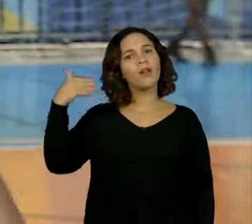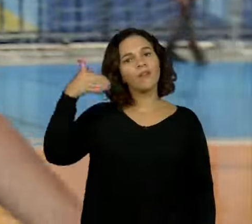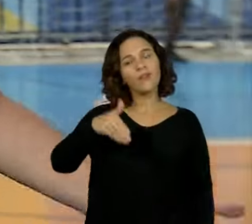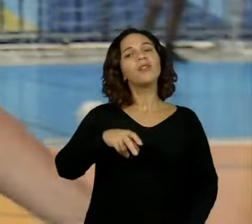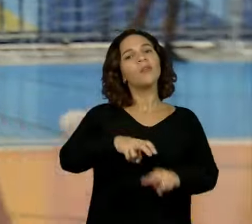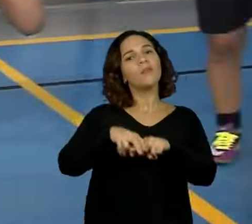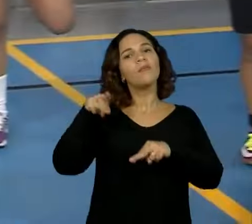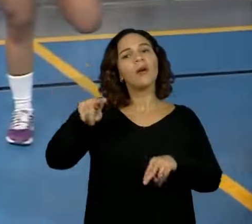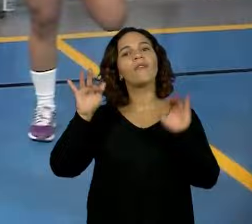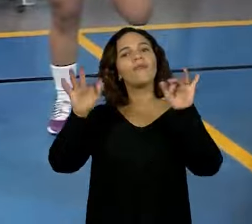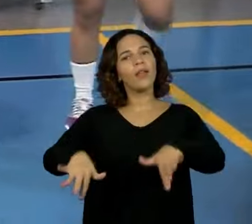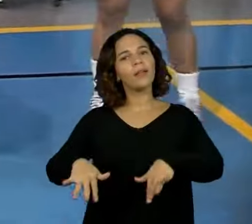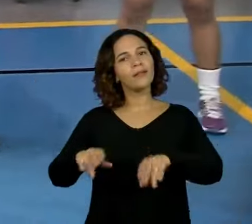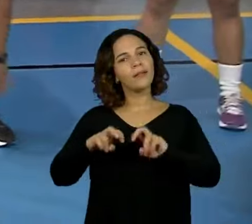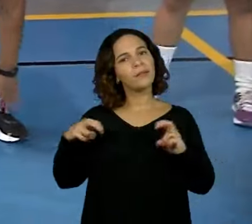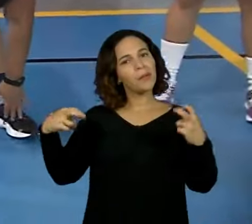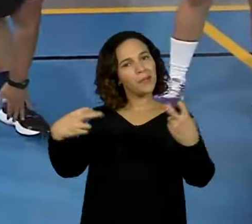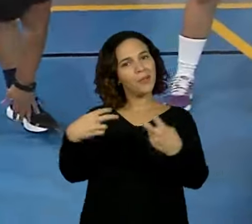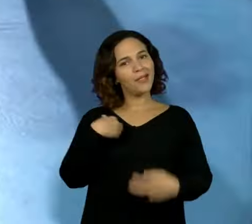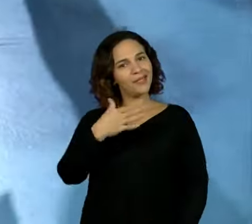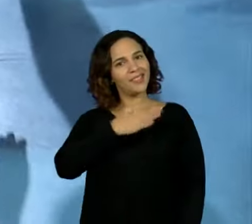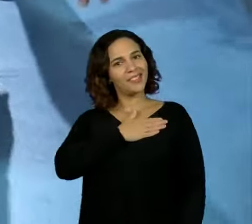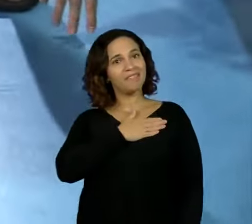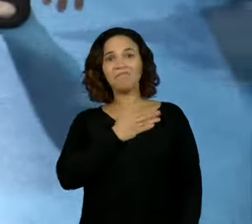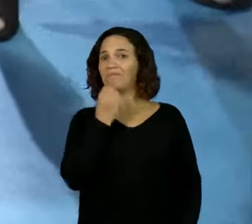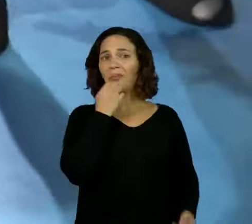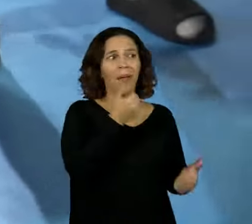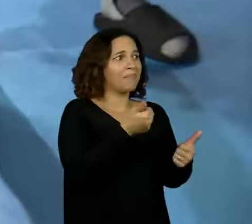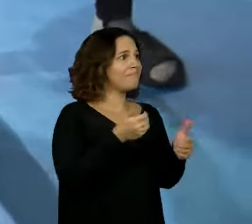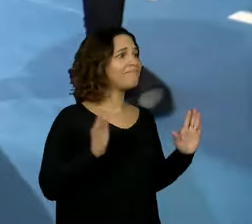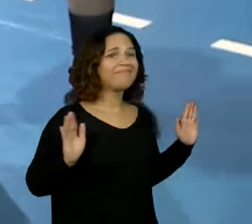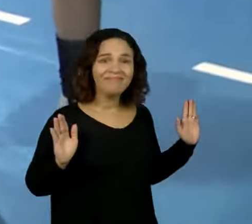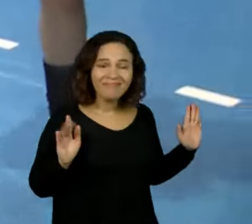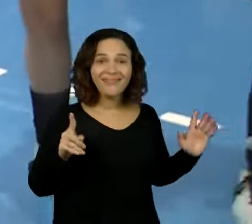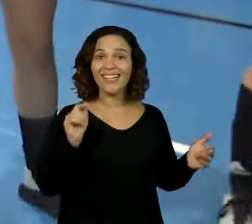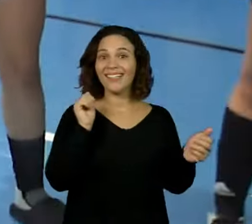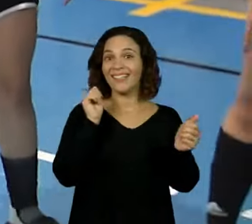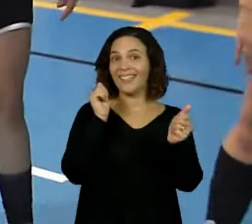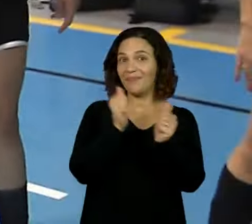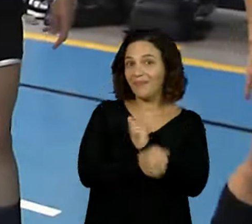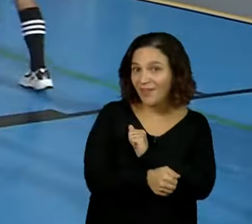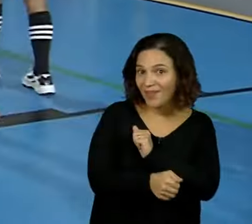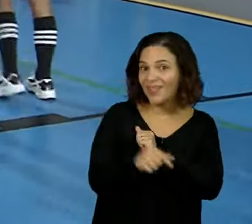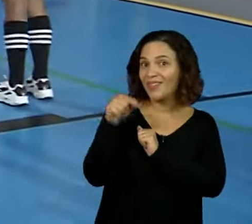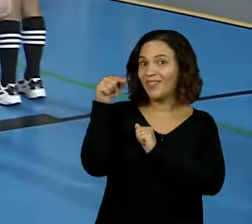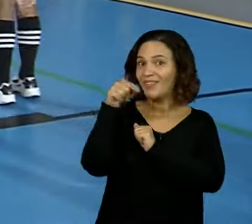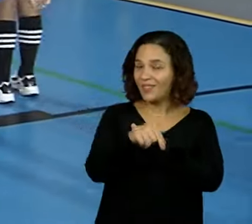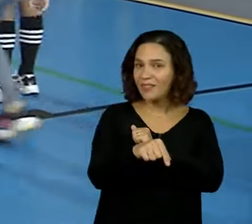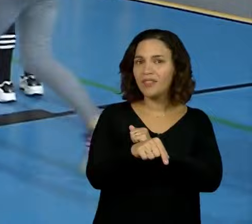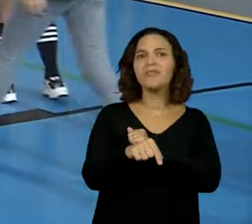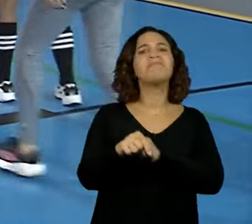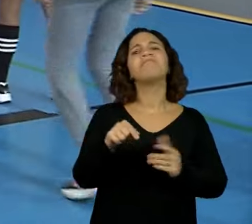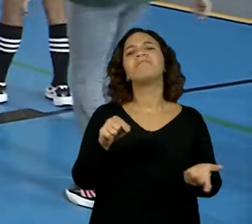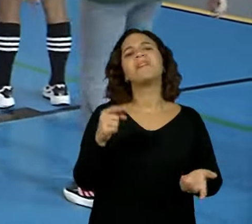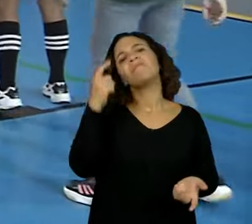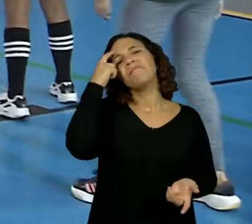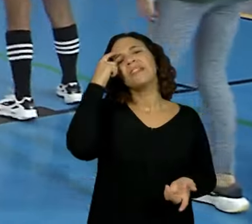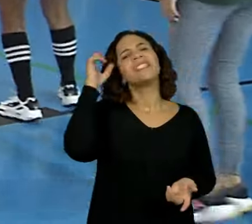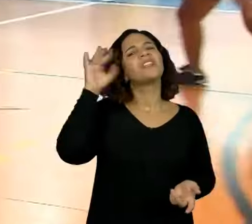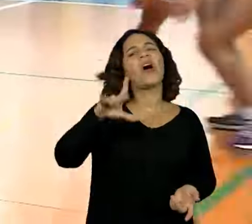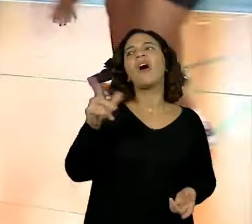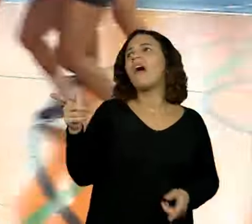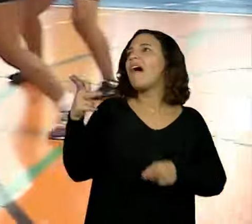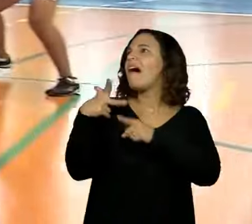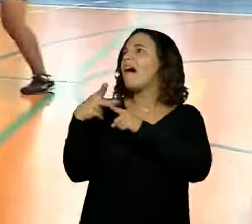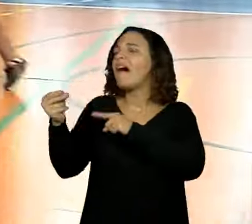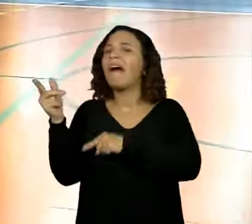causa da parte final. E está tudo bem, né, professora? O esporte vai muito além de ganhar ou perder.